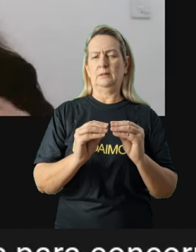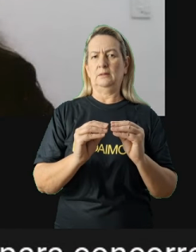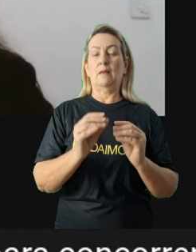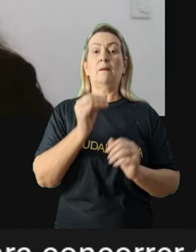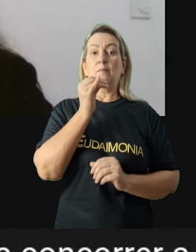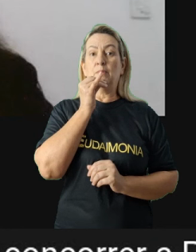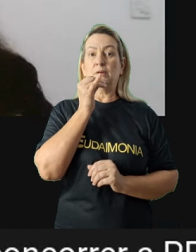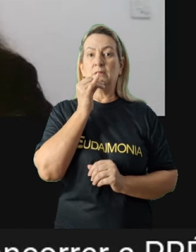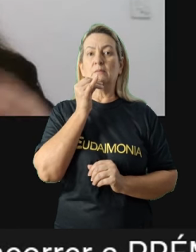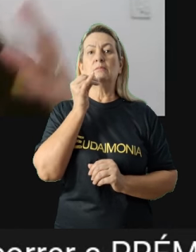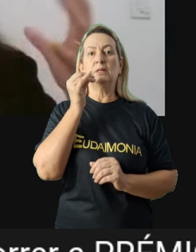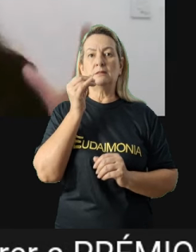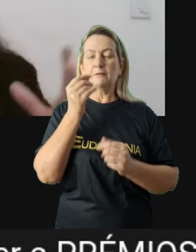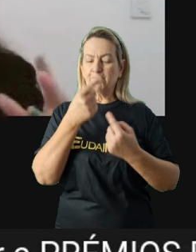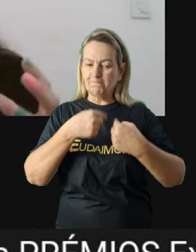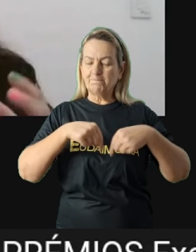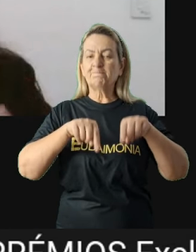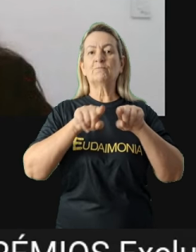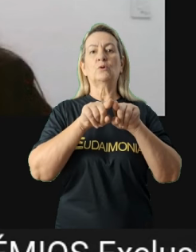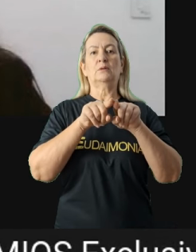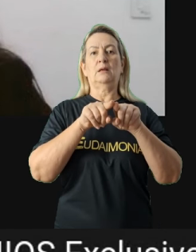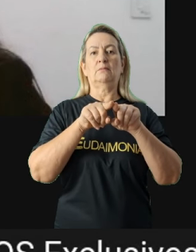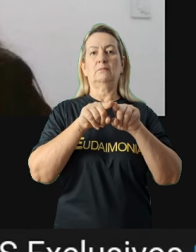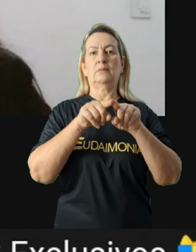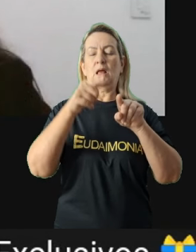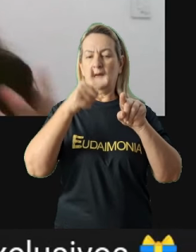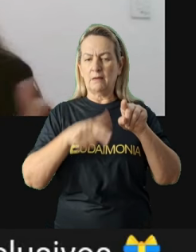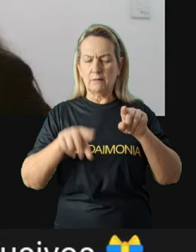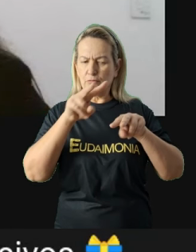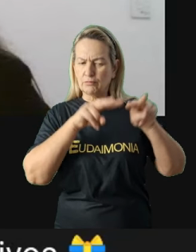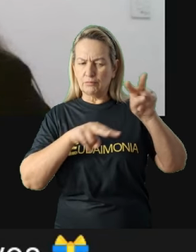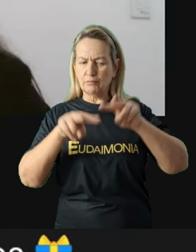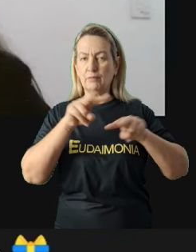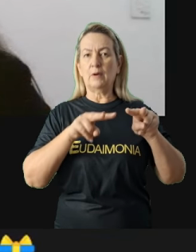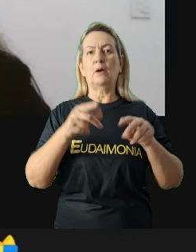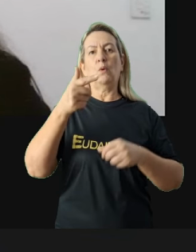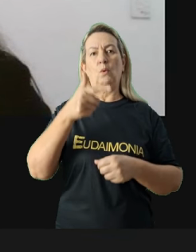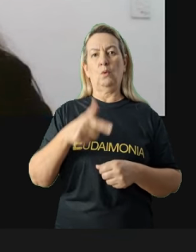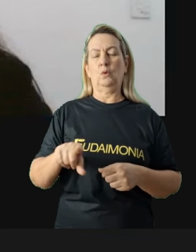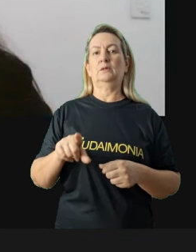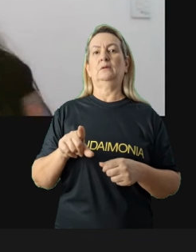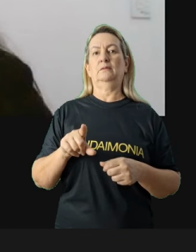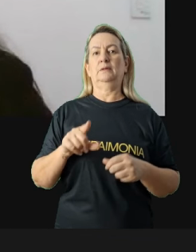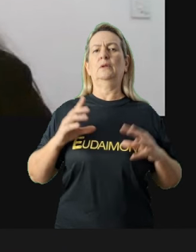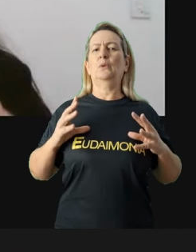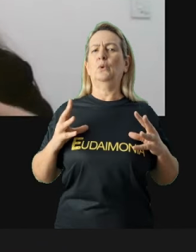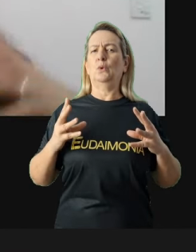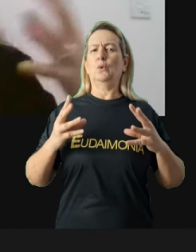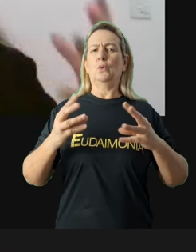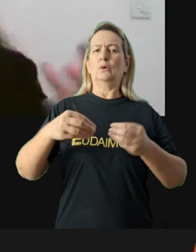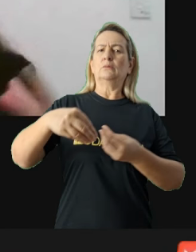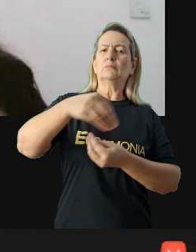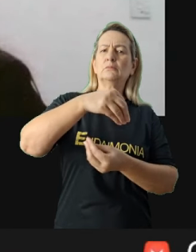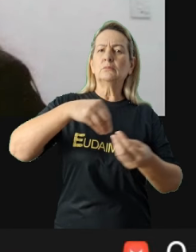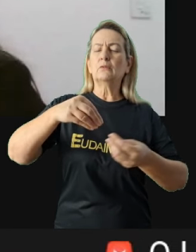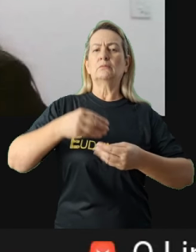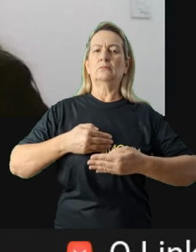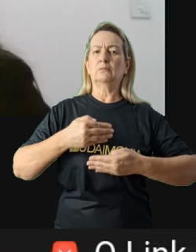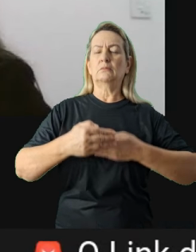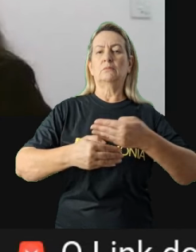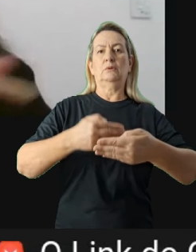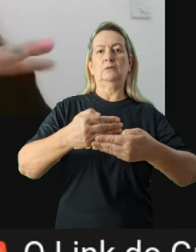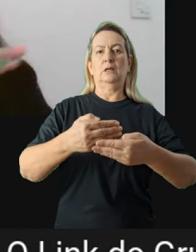usar assim, todas as categorias, né? Nós temos que fazer essa revisão, e aí eu concordo aí com a professora Andréia, com a professora Mônica, que é um trabalho que nós temos que